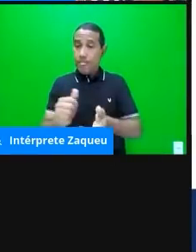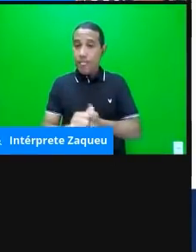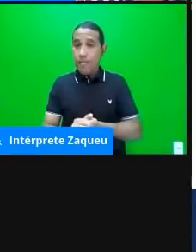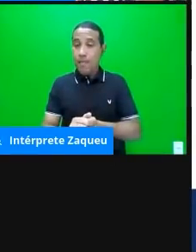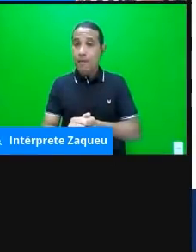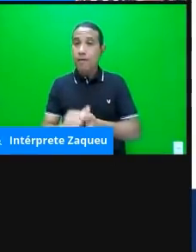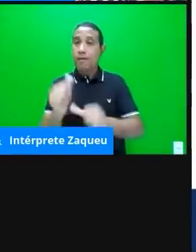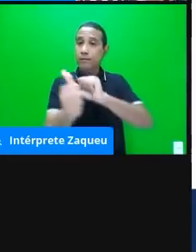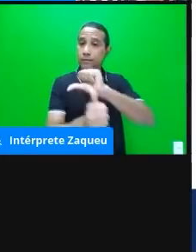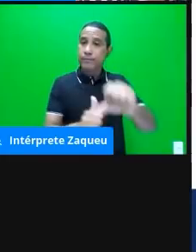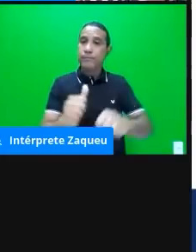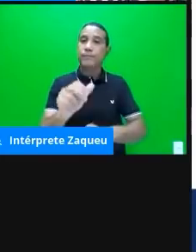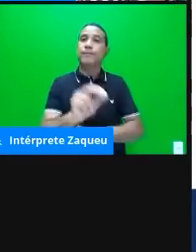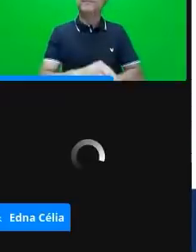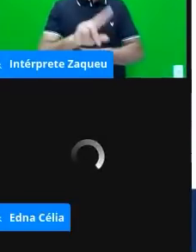professora Edna.